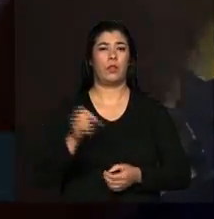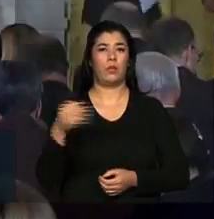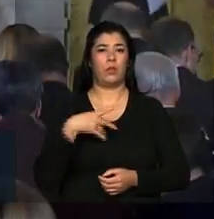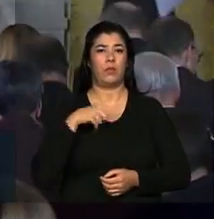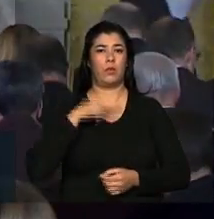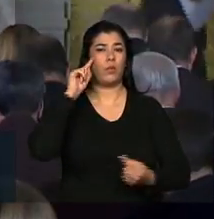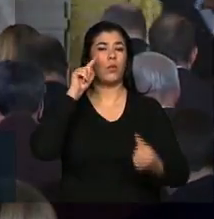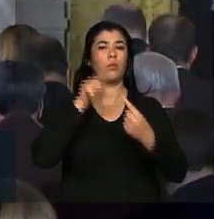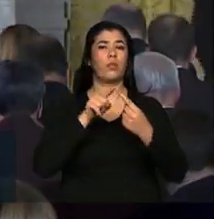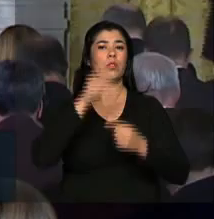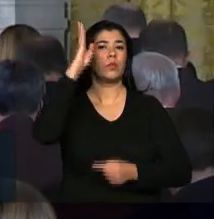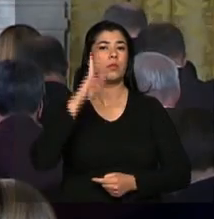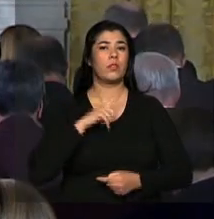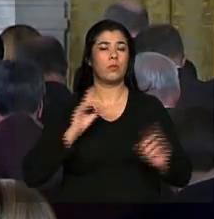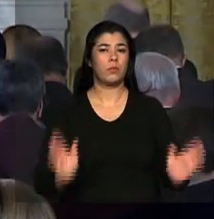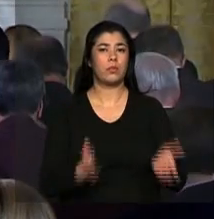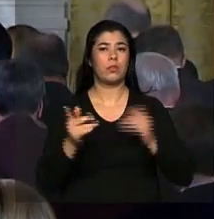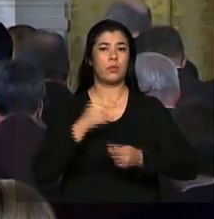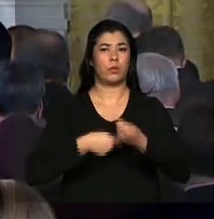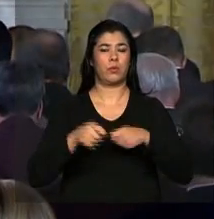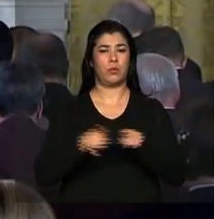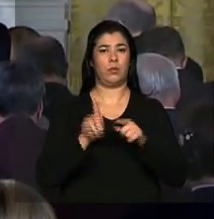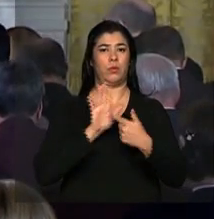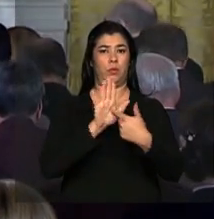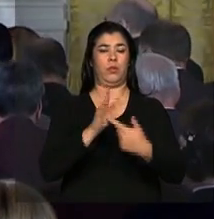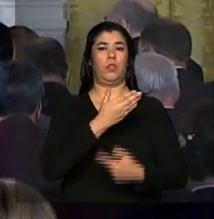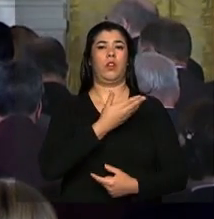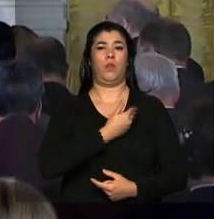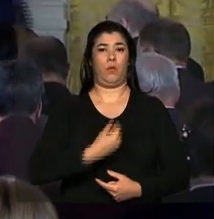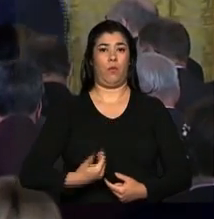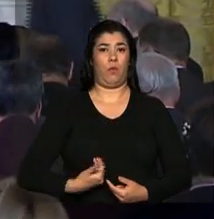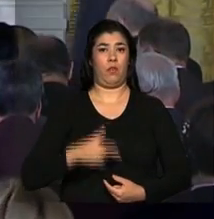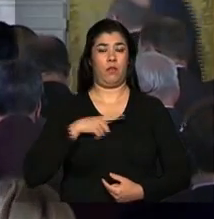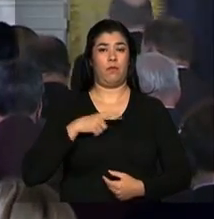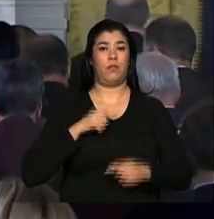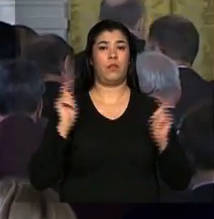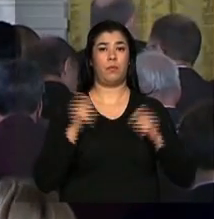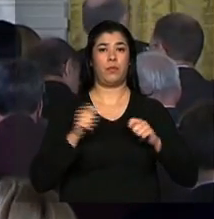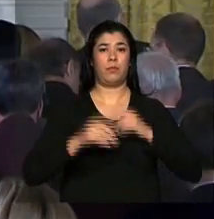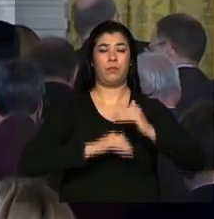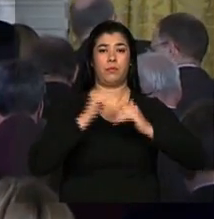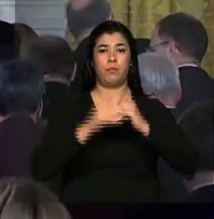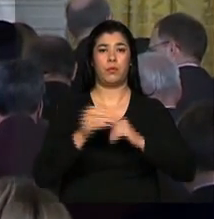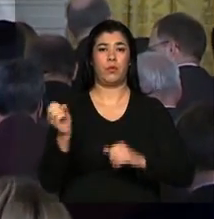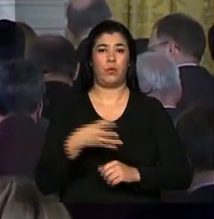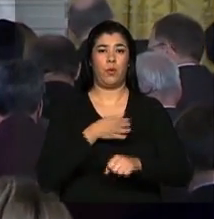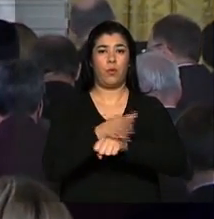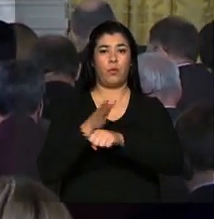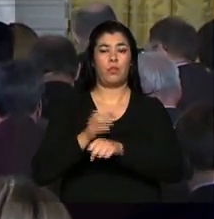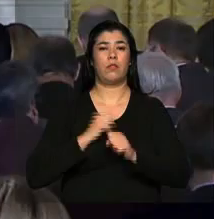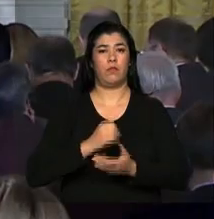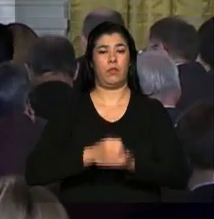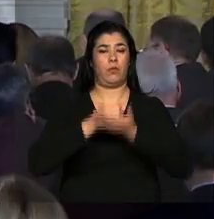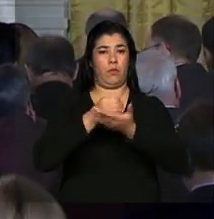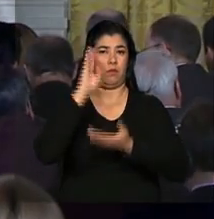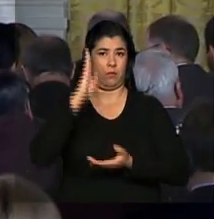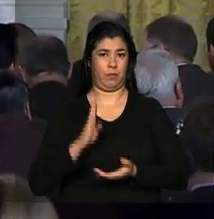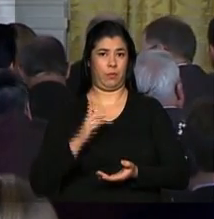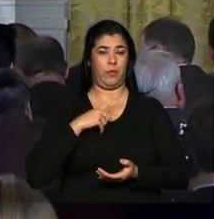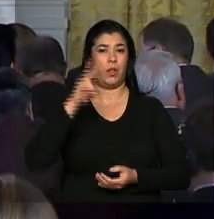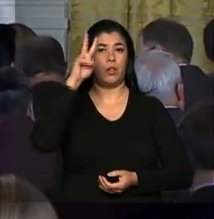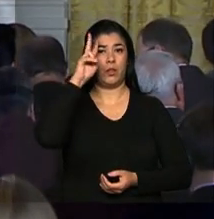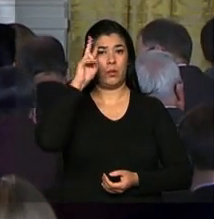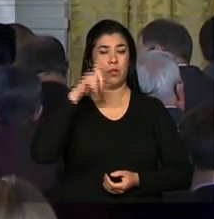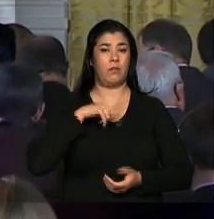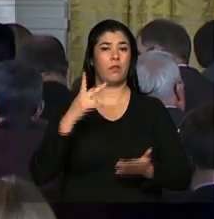brasileiro é estimular a economia brasileira e mostrar as oportunidades de investimentos que o Brasil oferece nesta segunda-feira